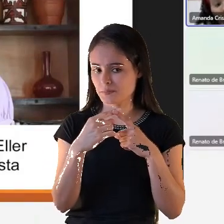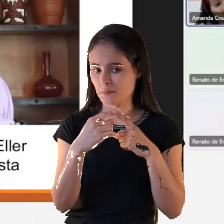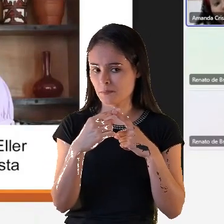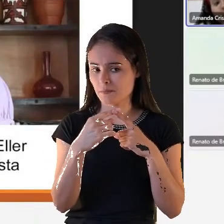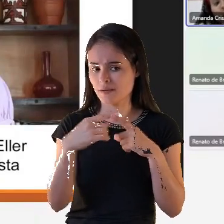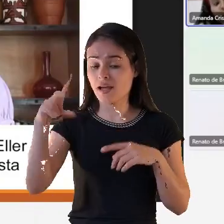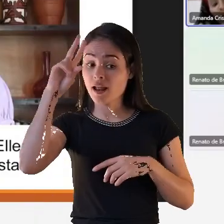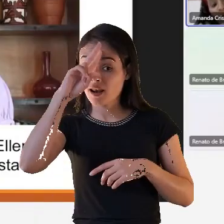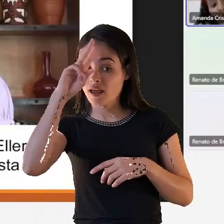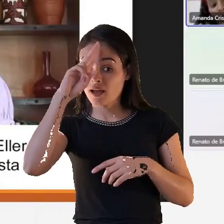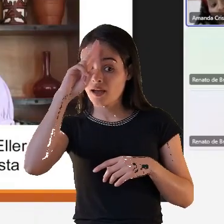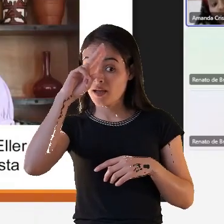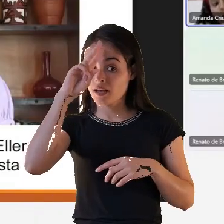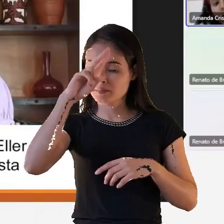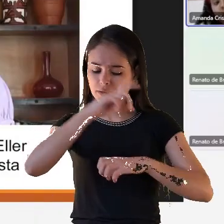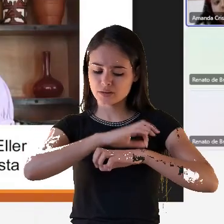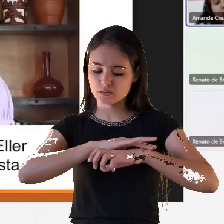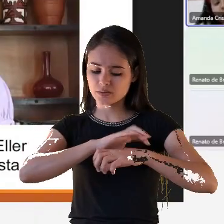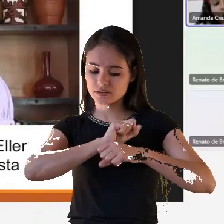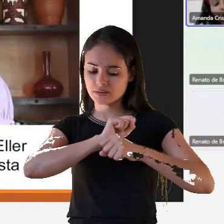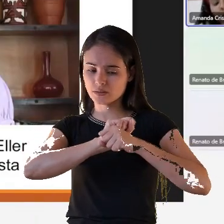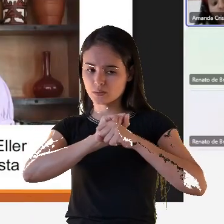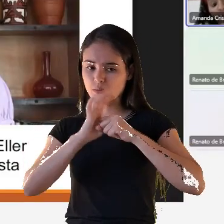coronavírus, né? Então, ela